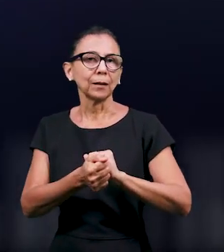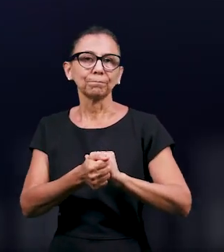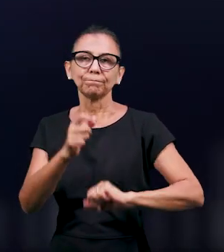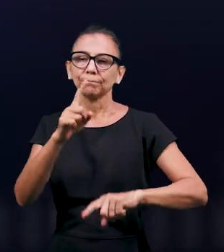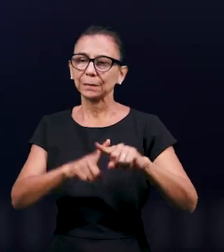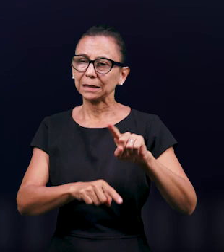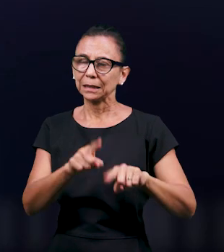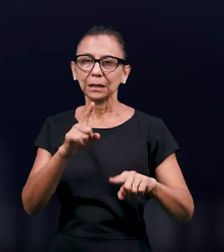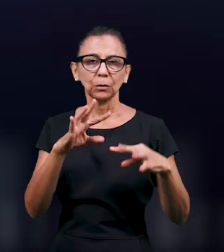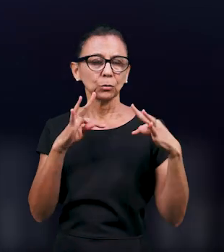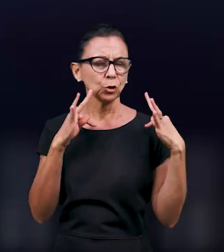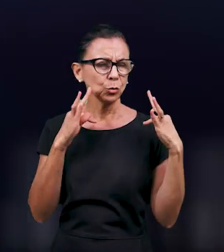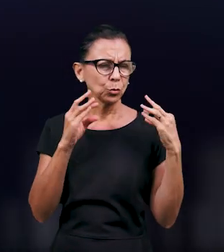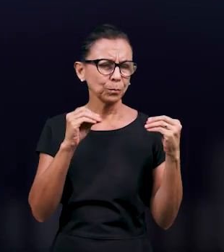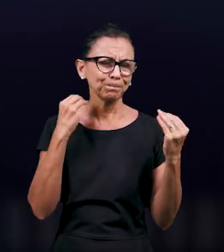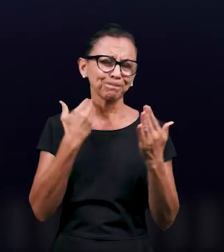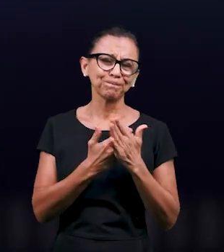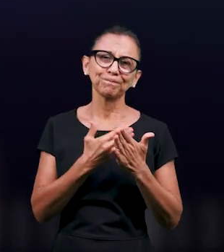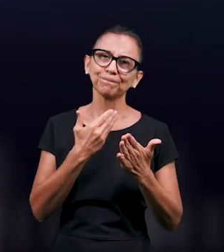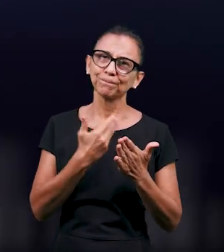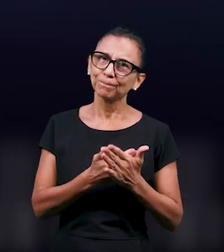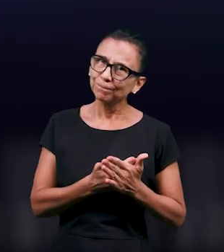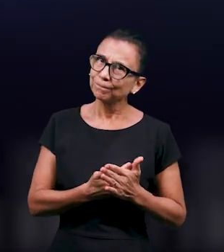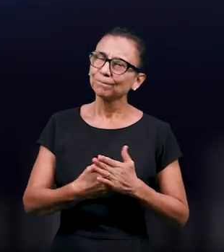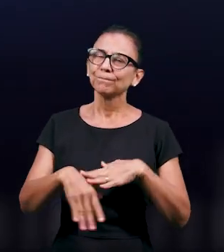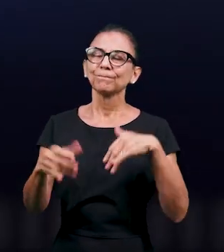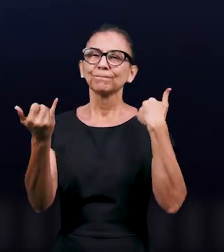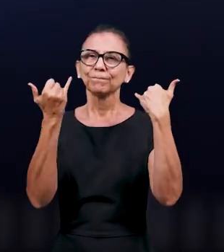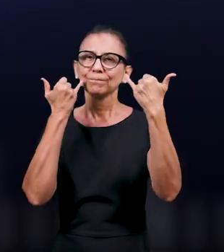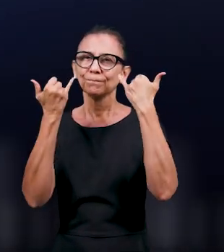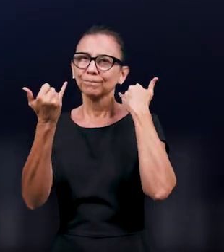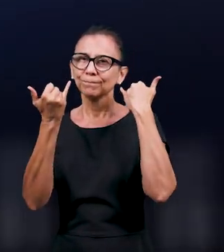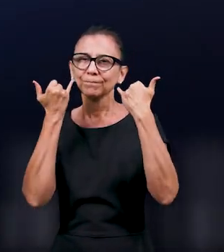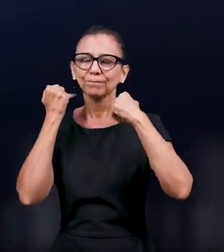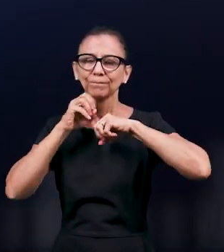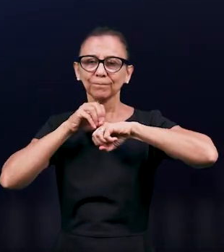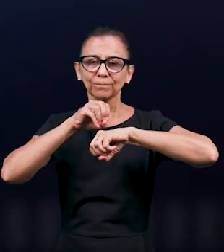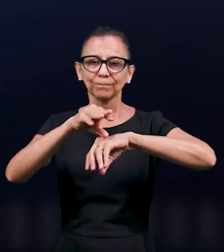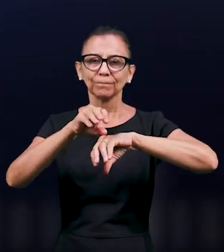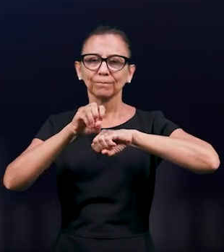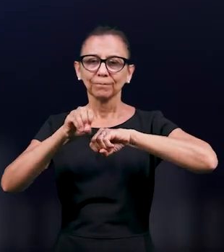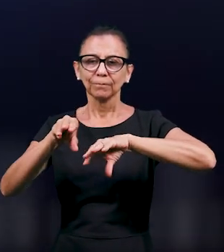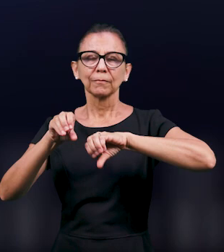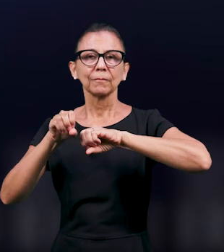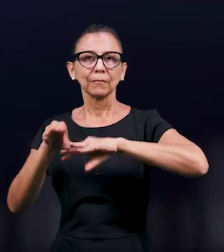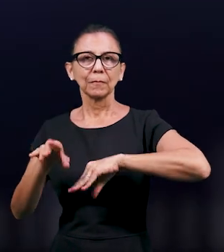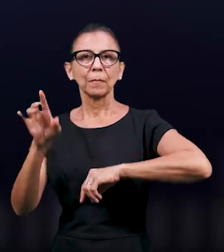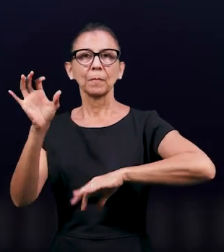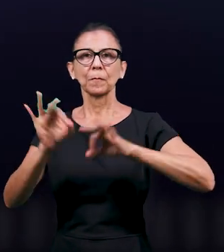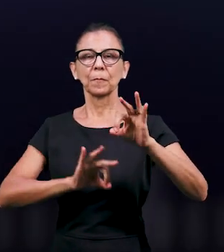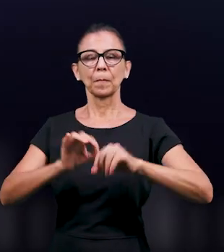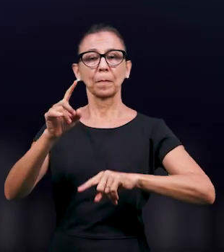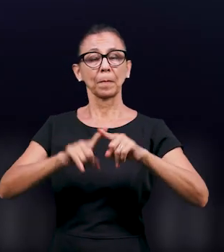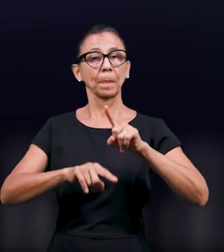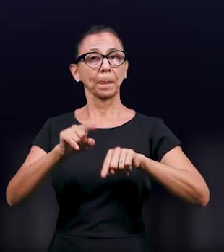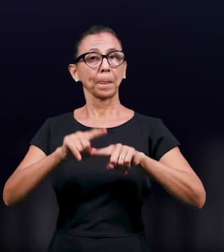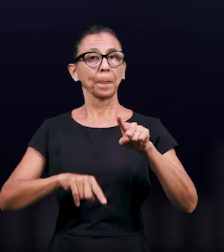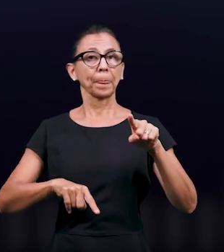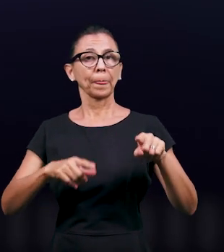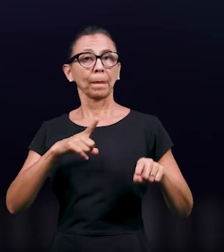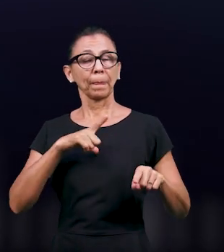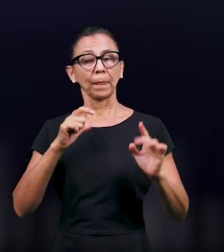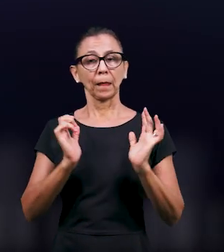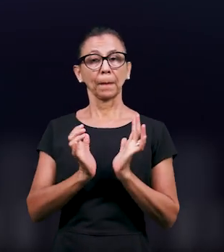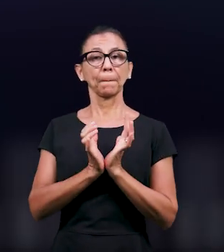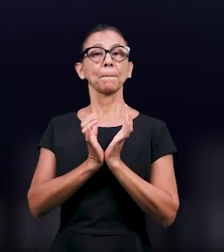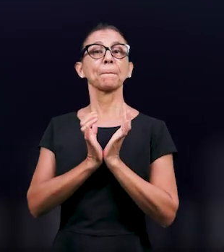fazer recursos materiais de todas as aulas, de todas as informações que nós formos passar. Então, nós produzimos esse material,